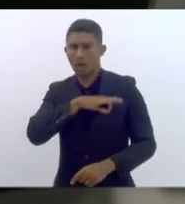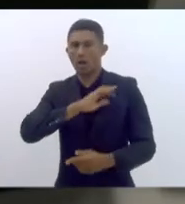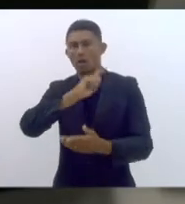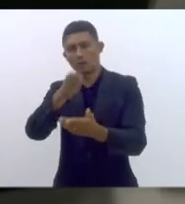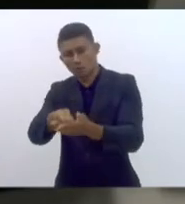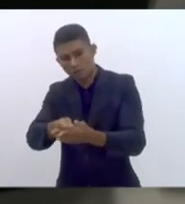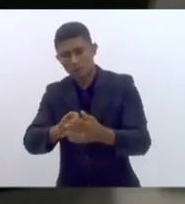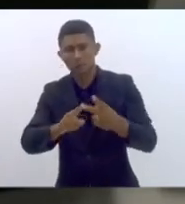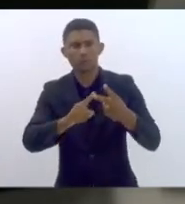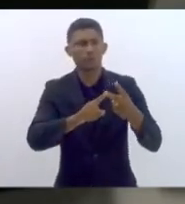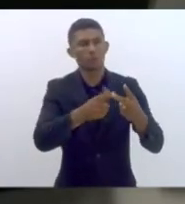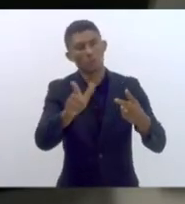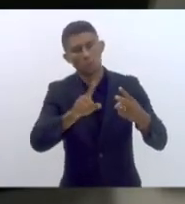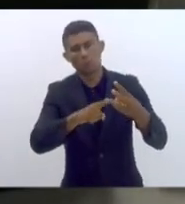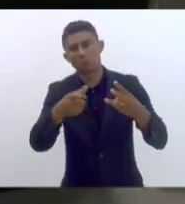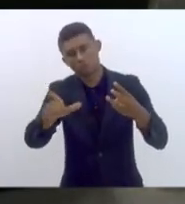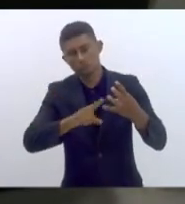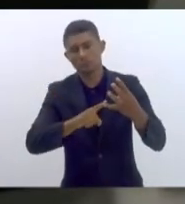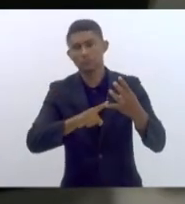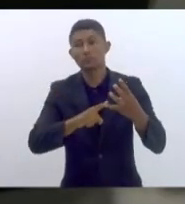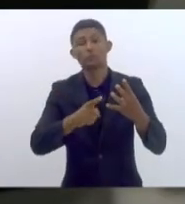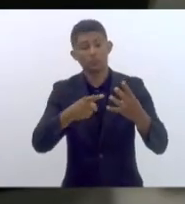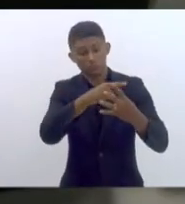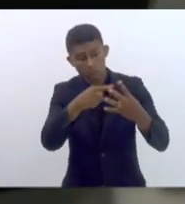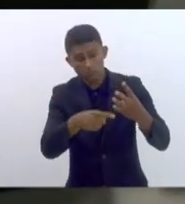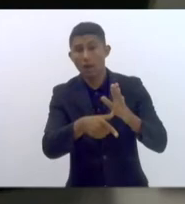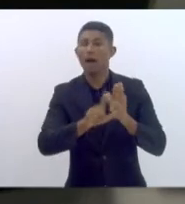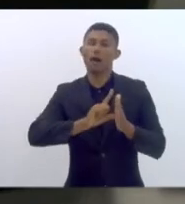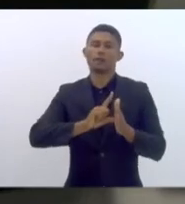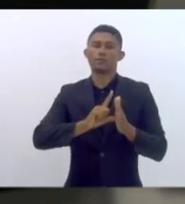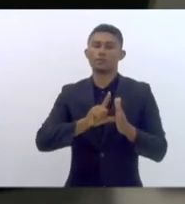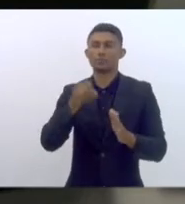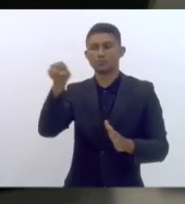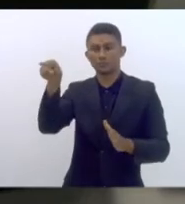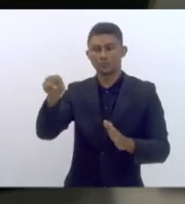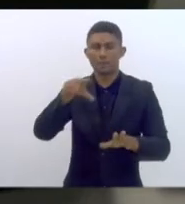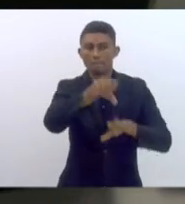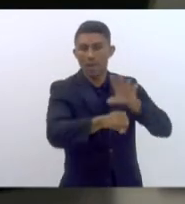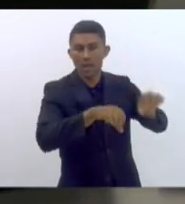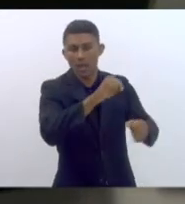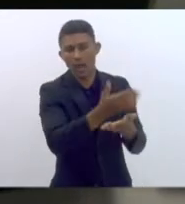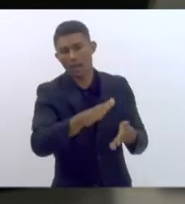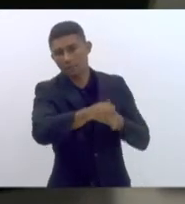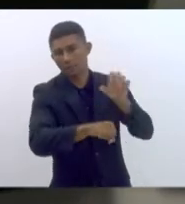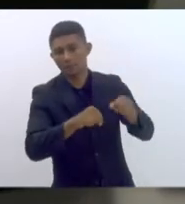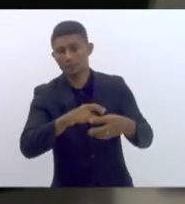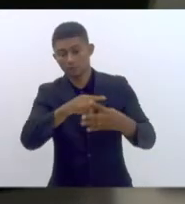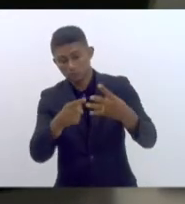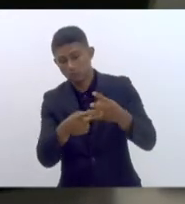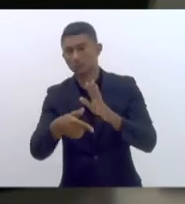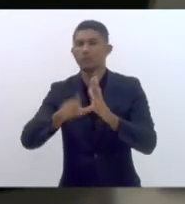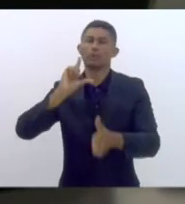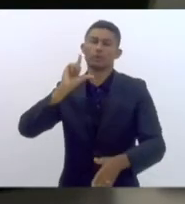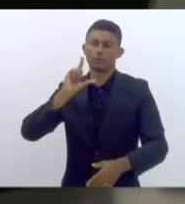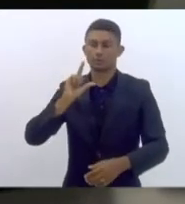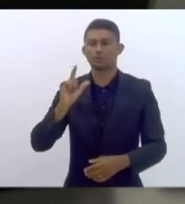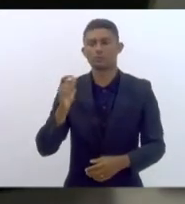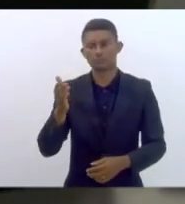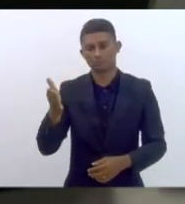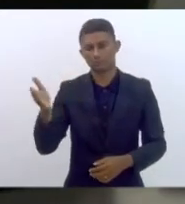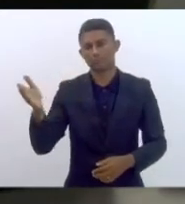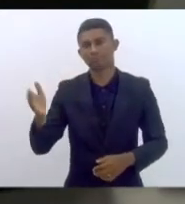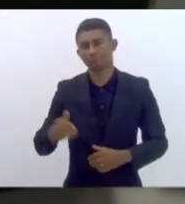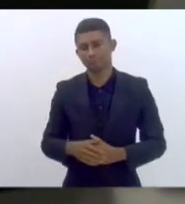antes dessa execução das garantias e contra-garantias pela União, desses recursos foram retirados